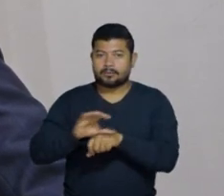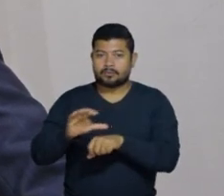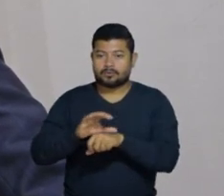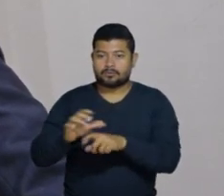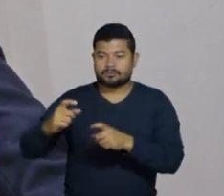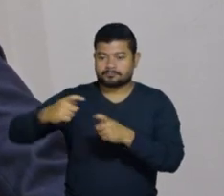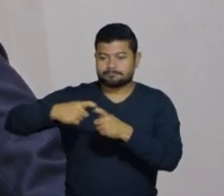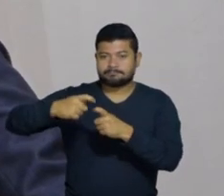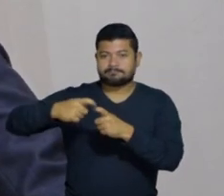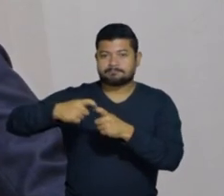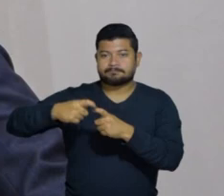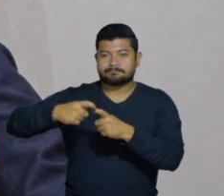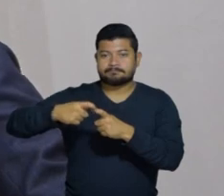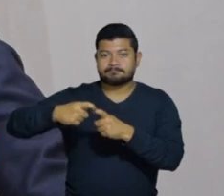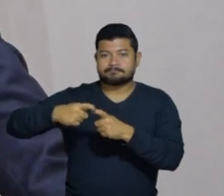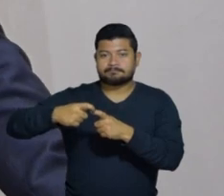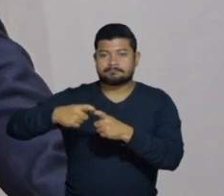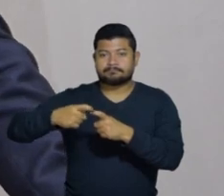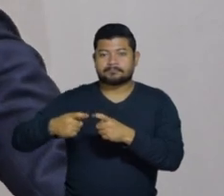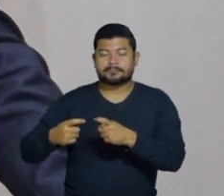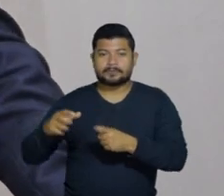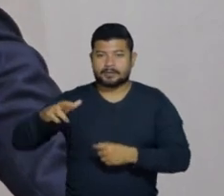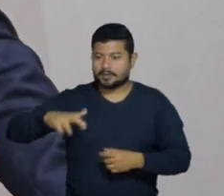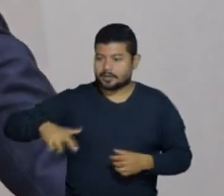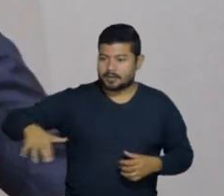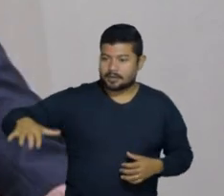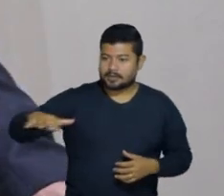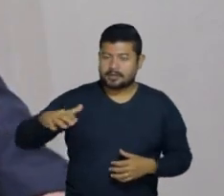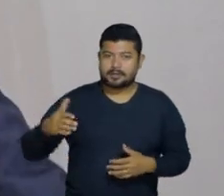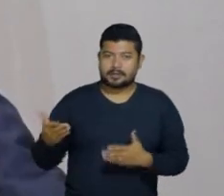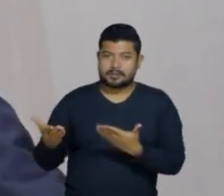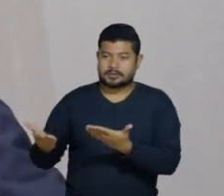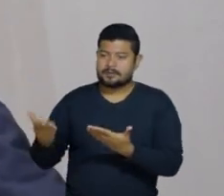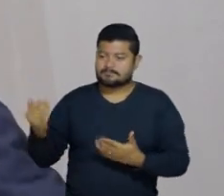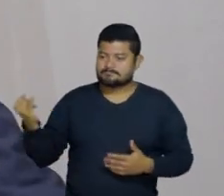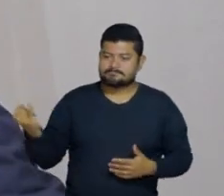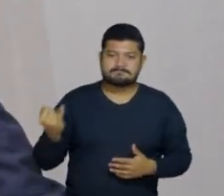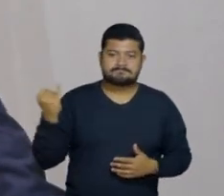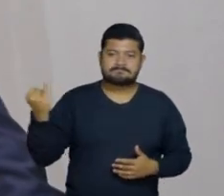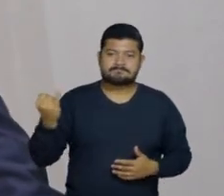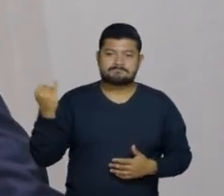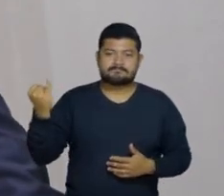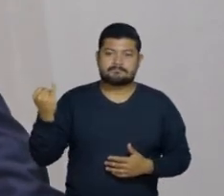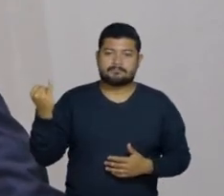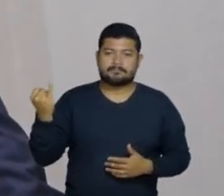medicina numa região altamente importante.